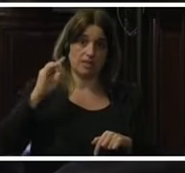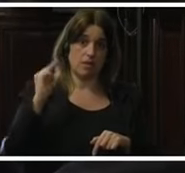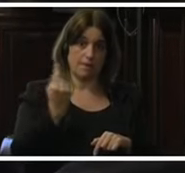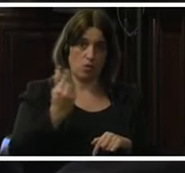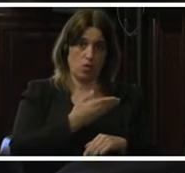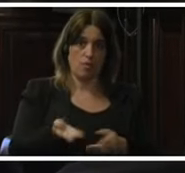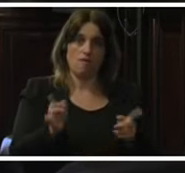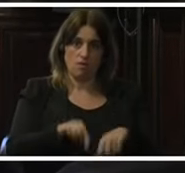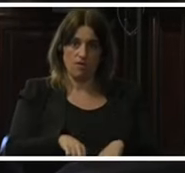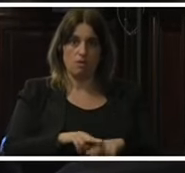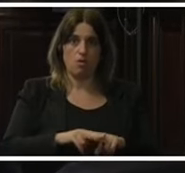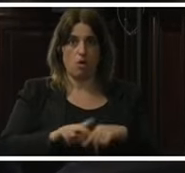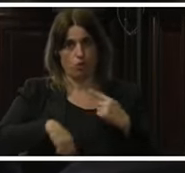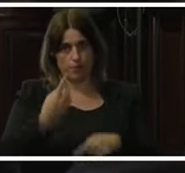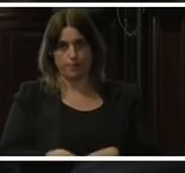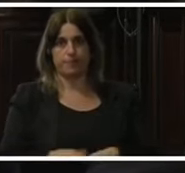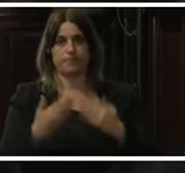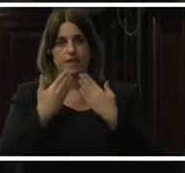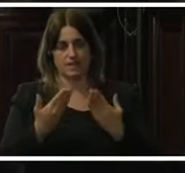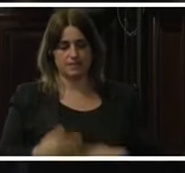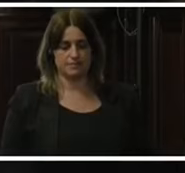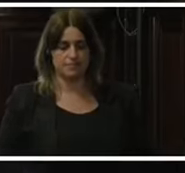primeiro andar se em ingressos